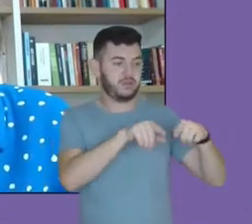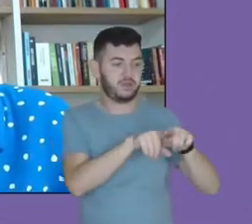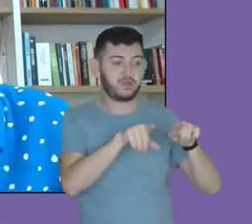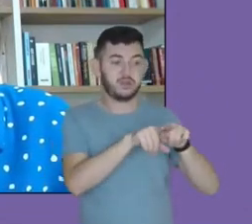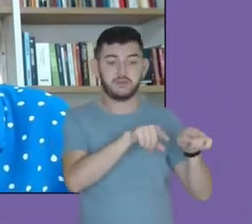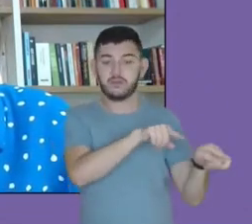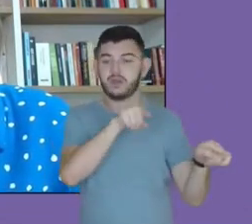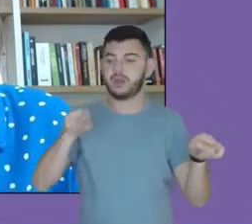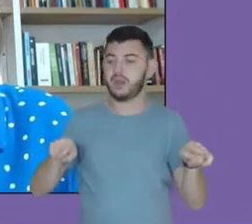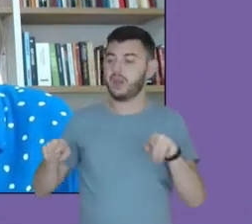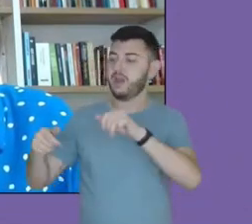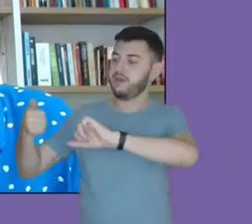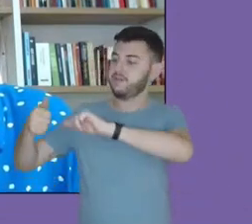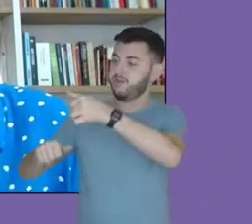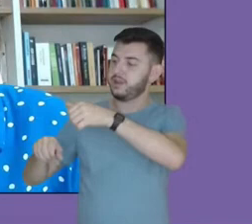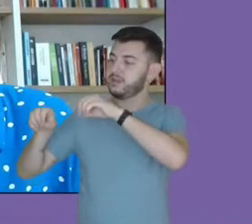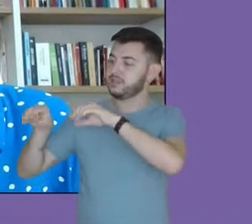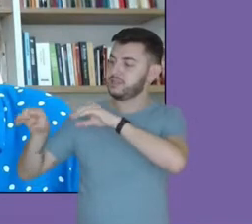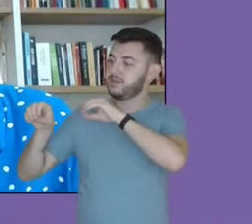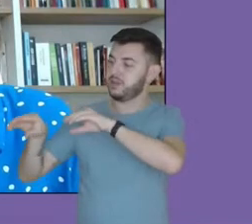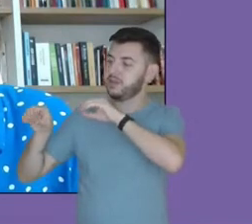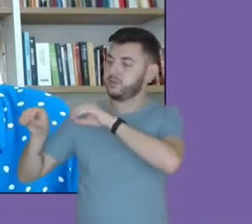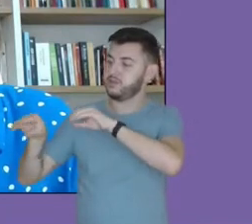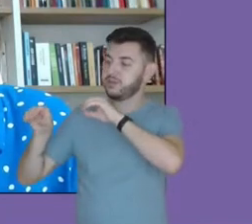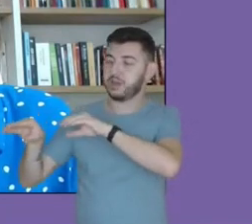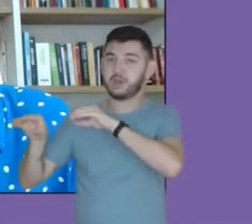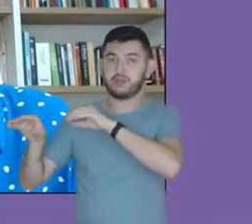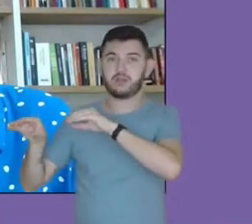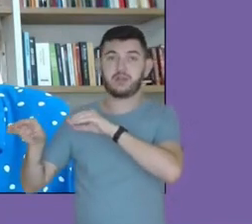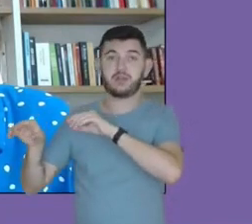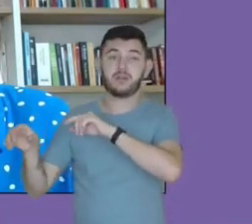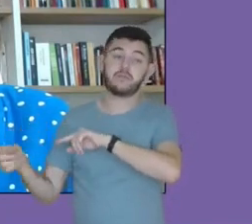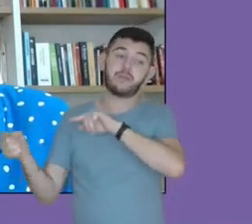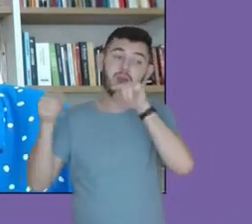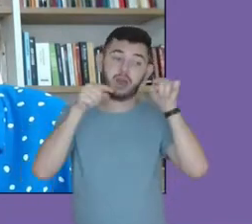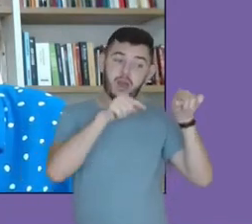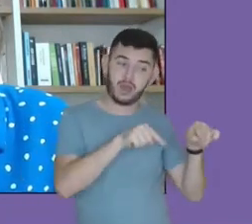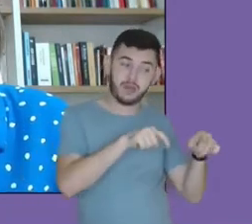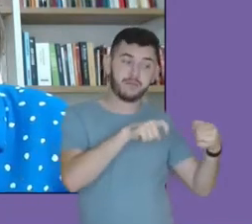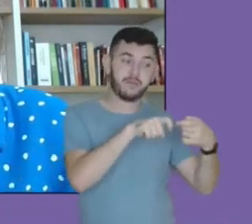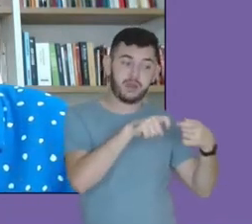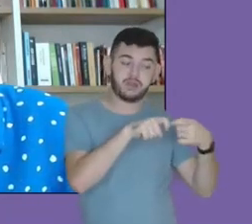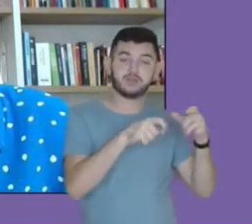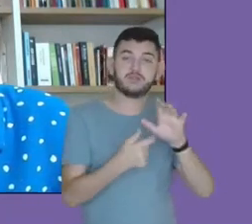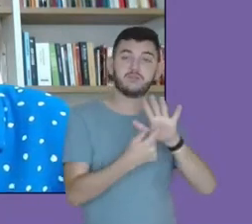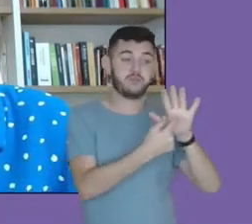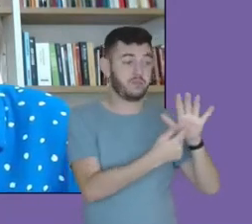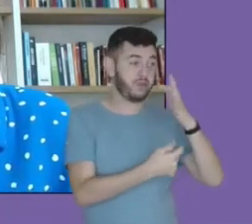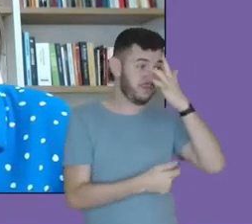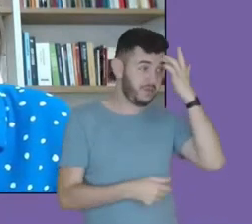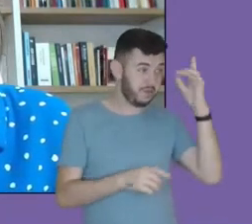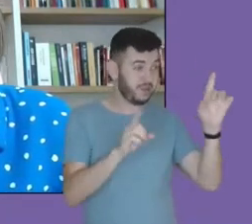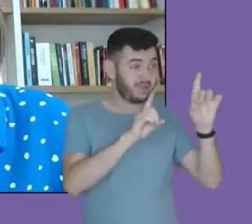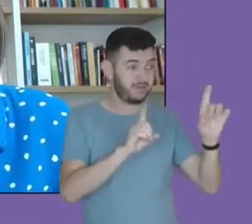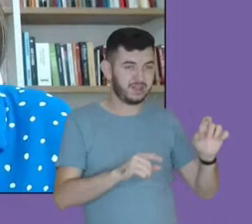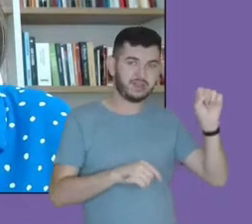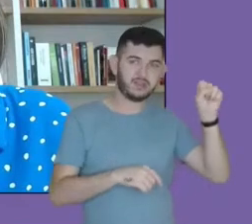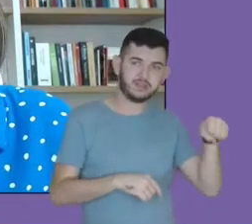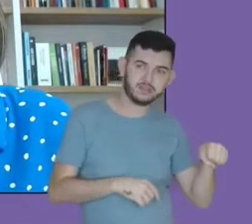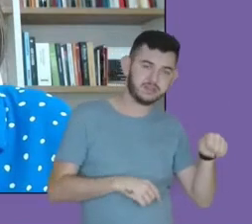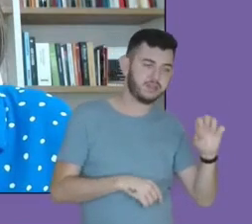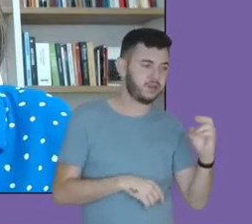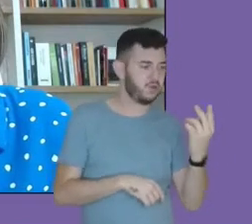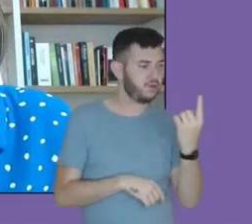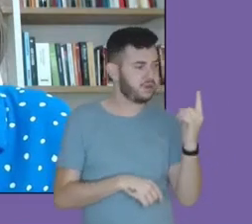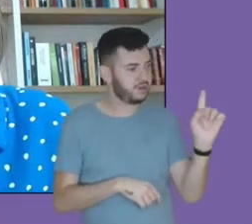Então, a Ana Rita nos diz que a concepção médica estabelece que uma pessoa é ou não é deficiente. E é que